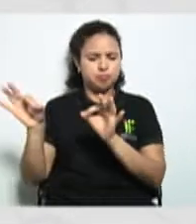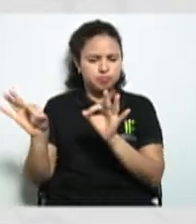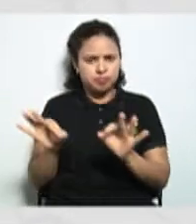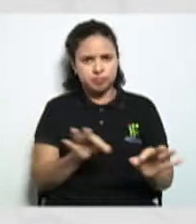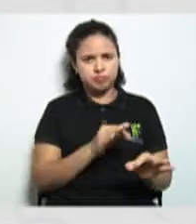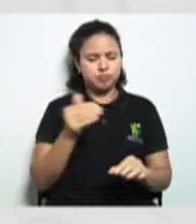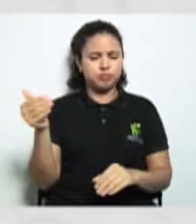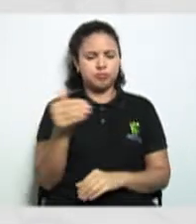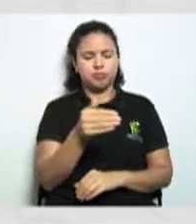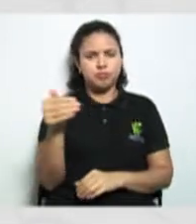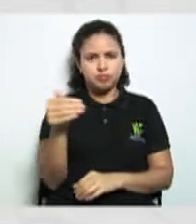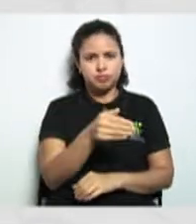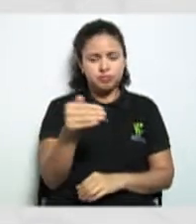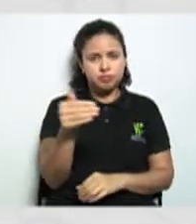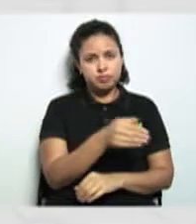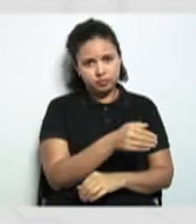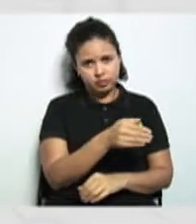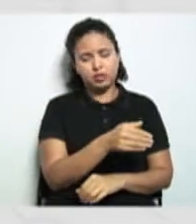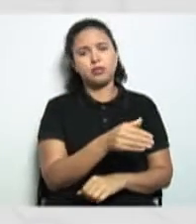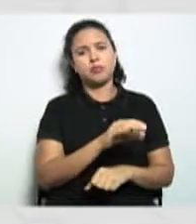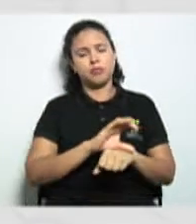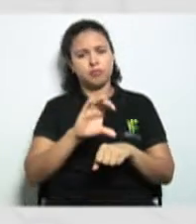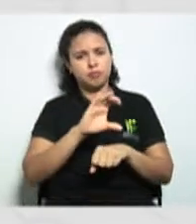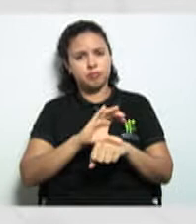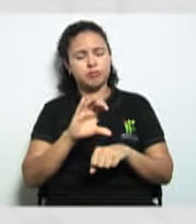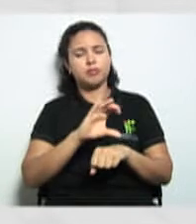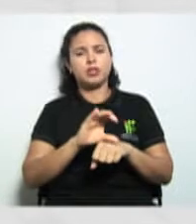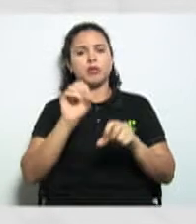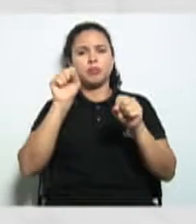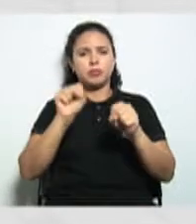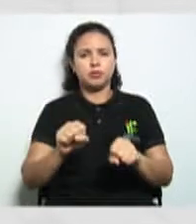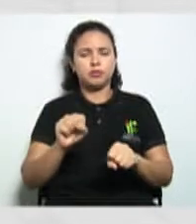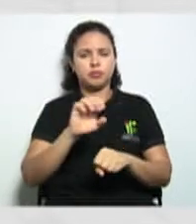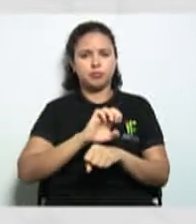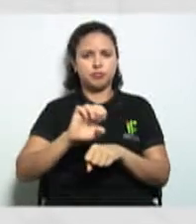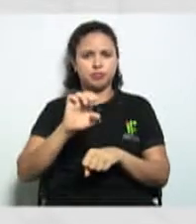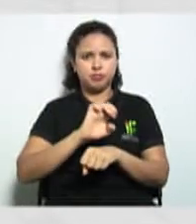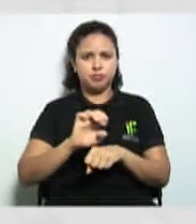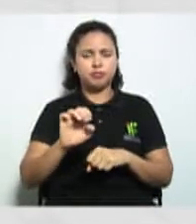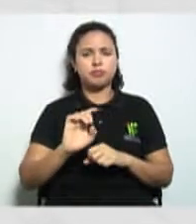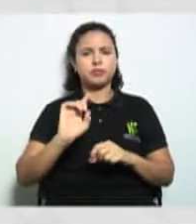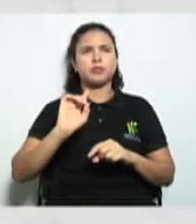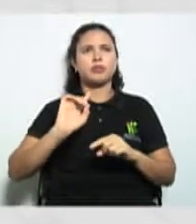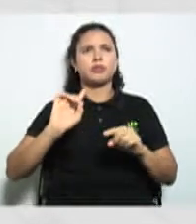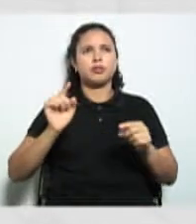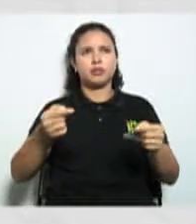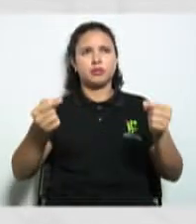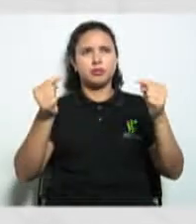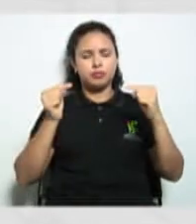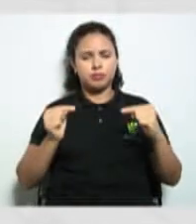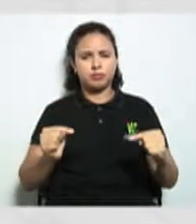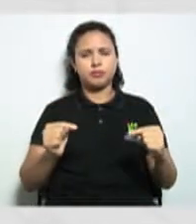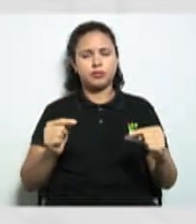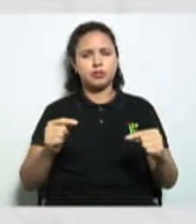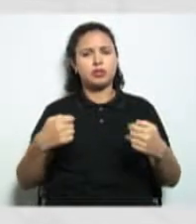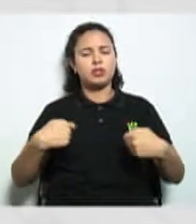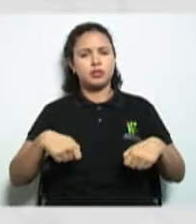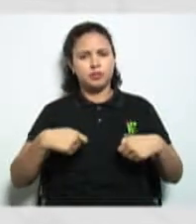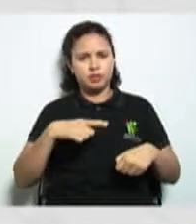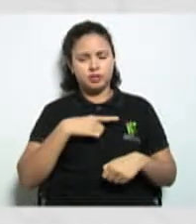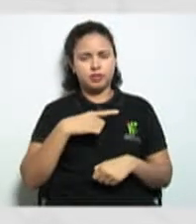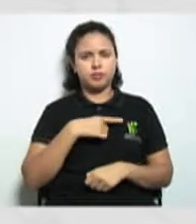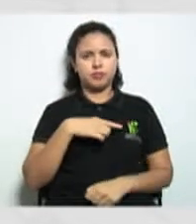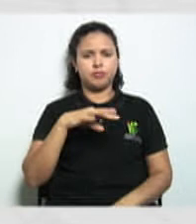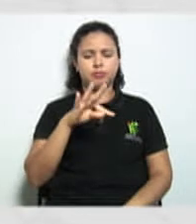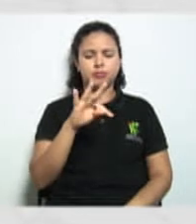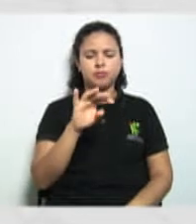eu já tenho as condições para poder estagiar. Depois nós temos o termo de compromisso,